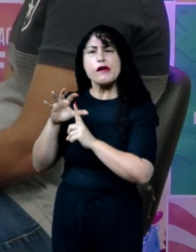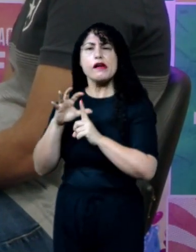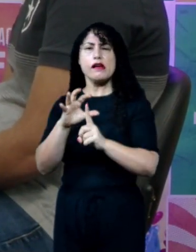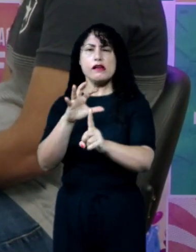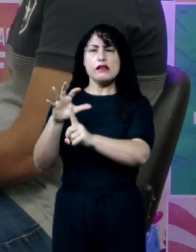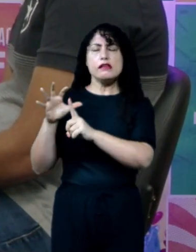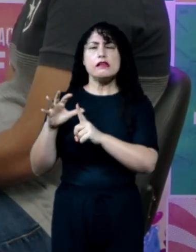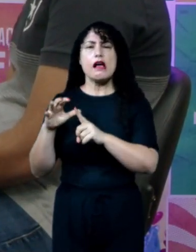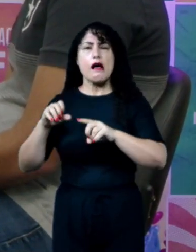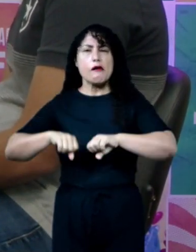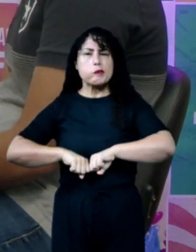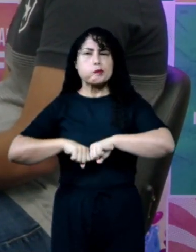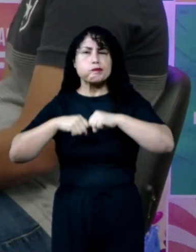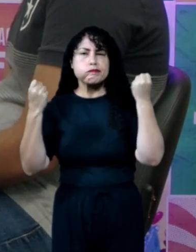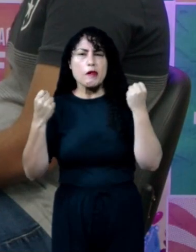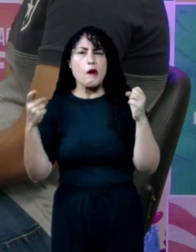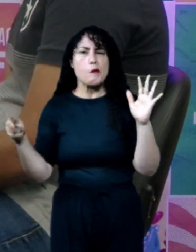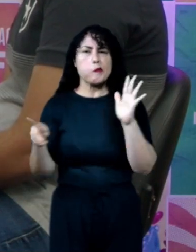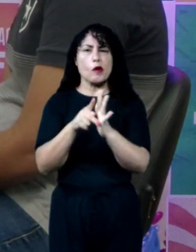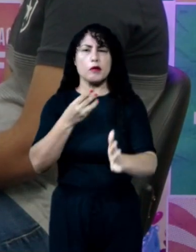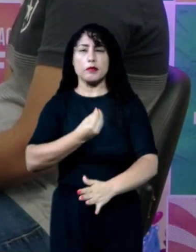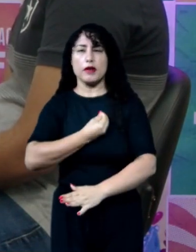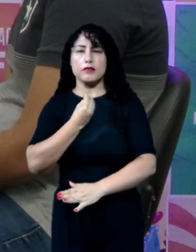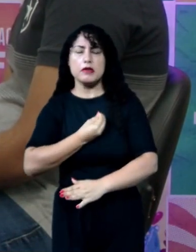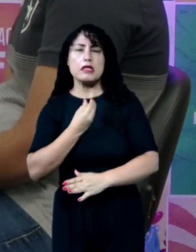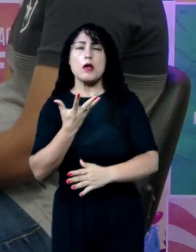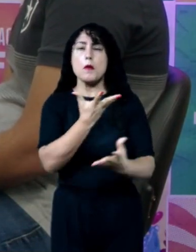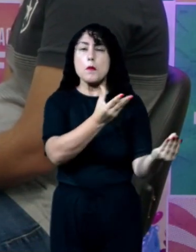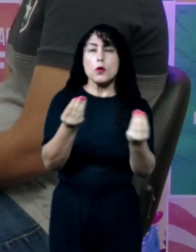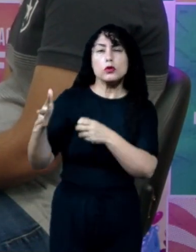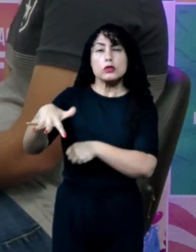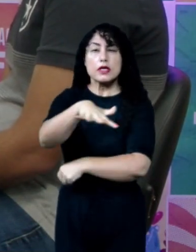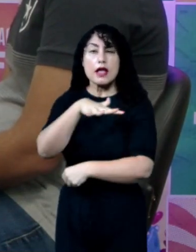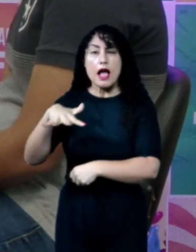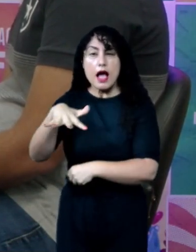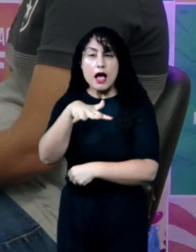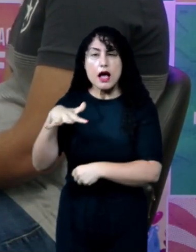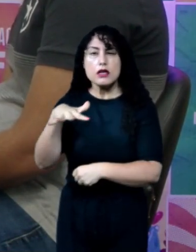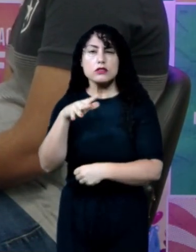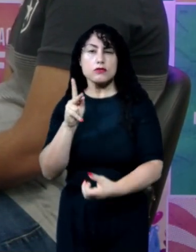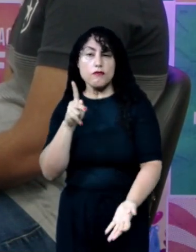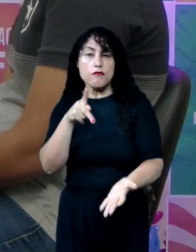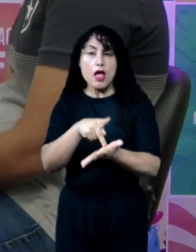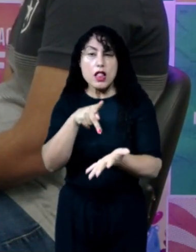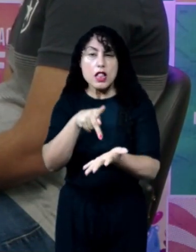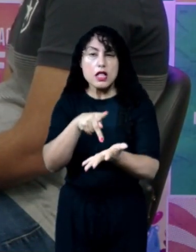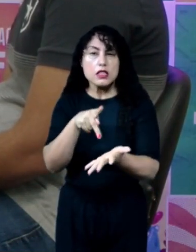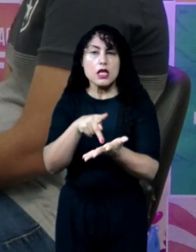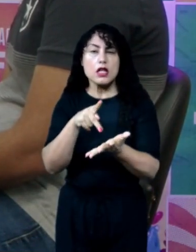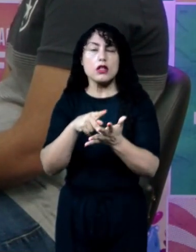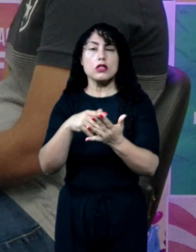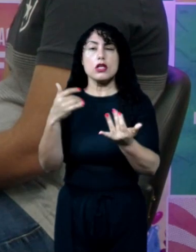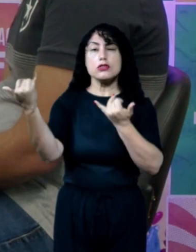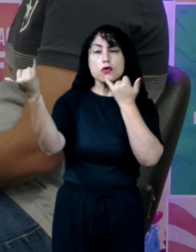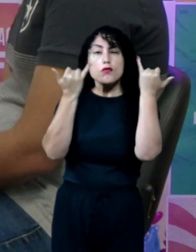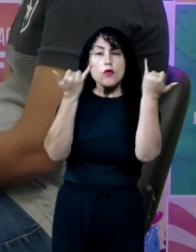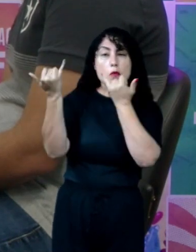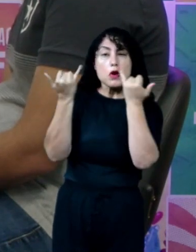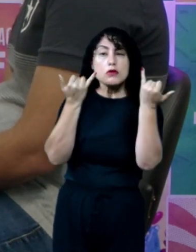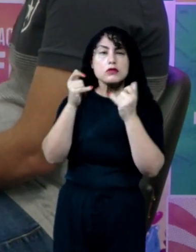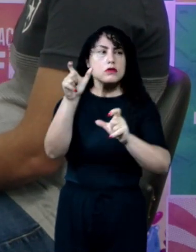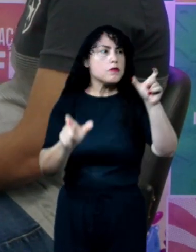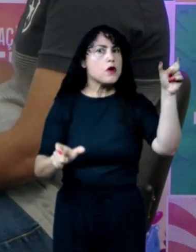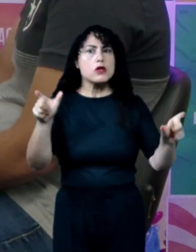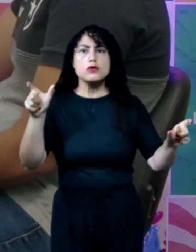vida, né? A gente tem muitos casos, infelizmente, verídicos, verdadeiros no noticiário de